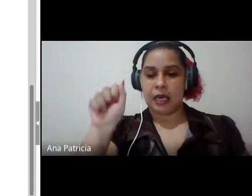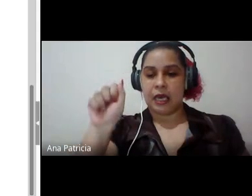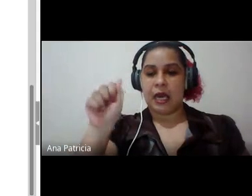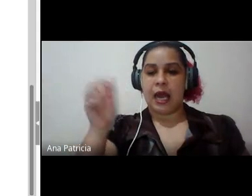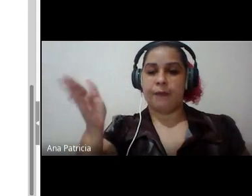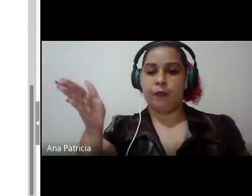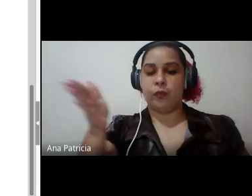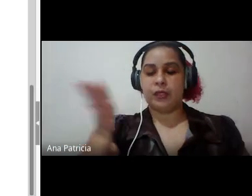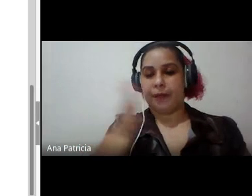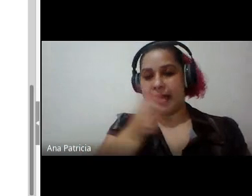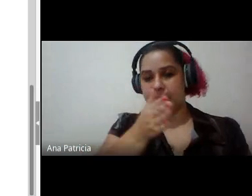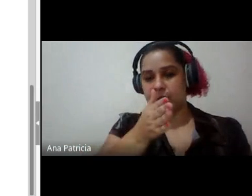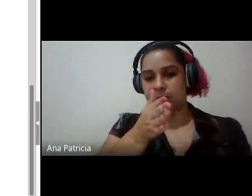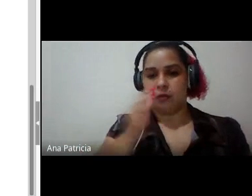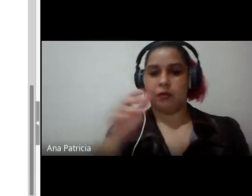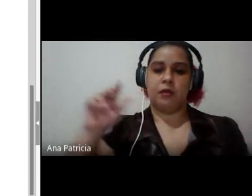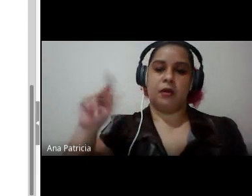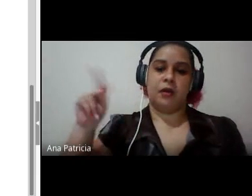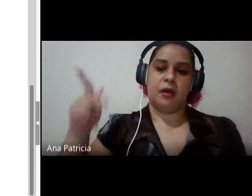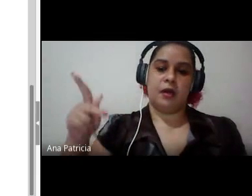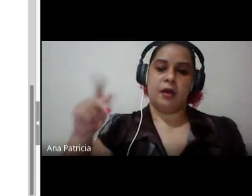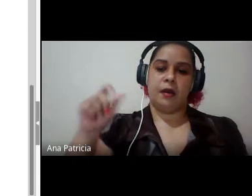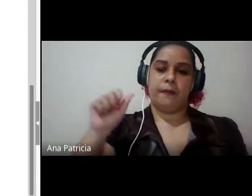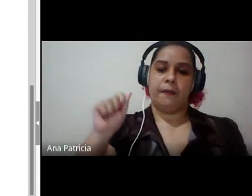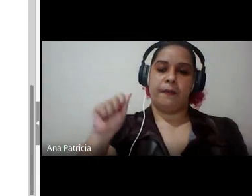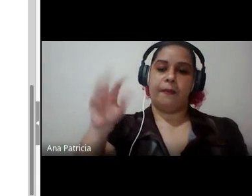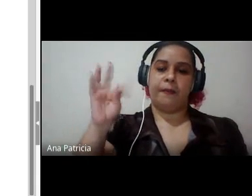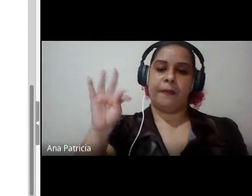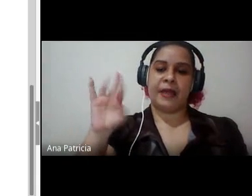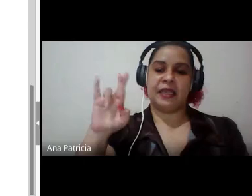Ana, um espaço,